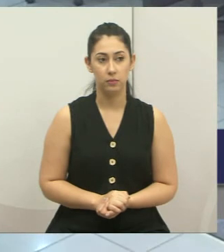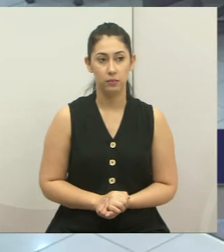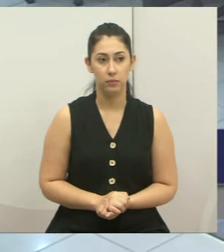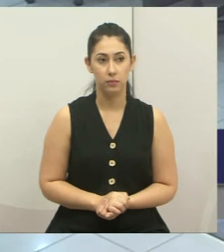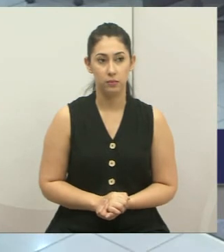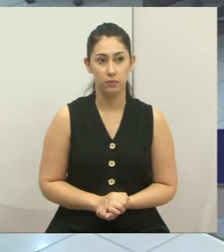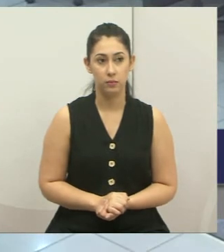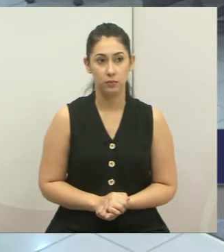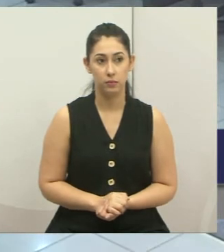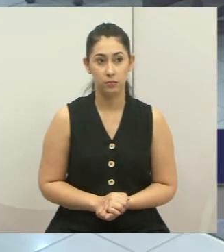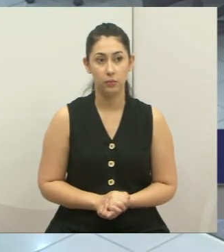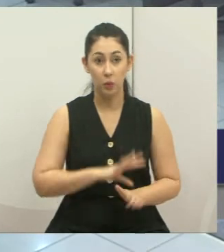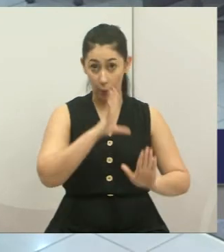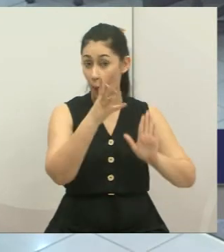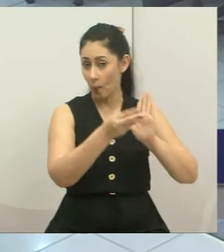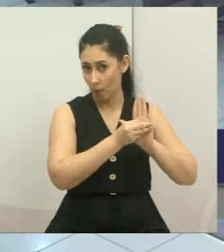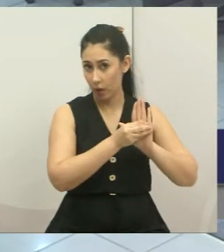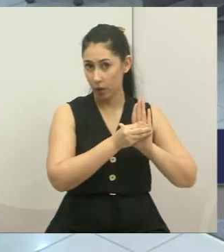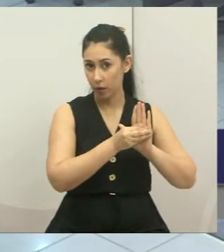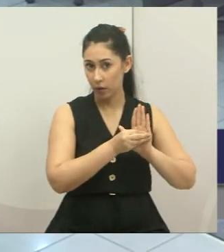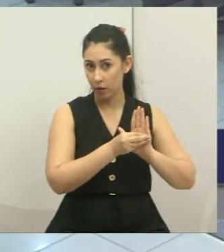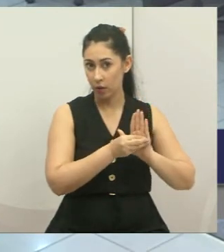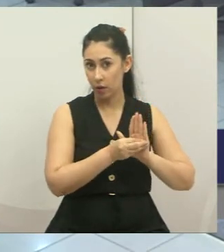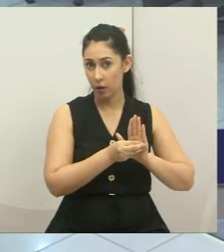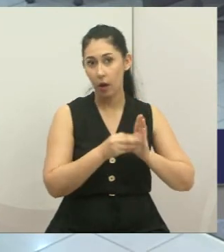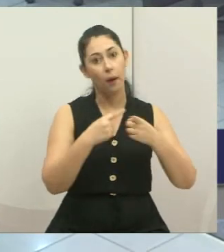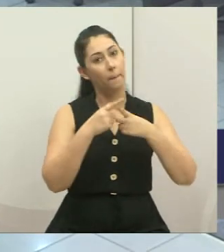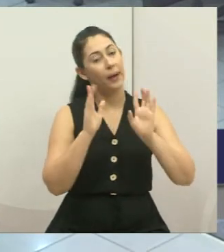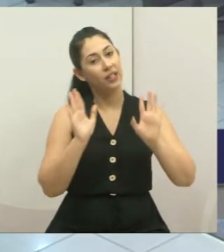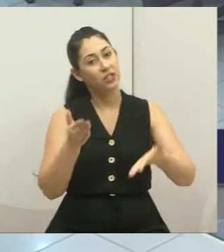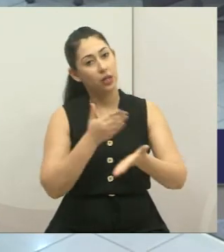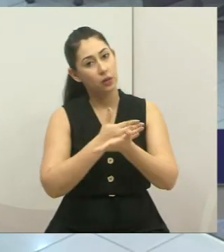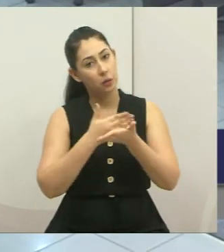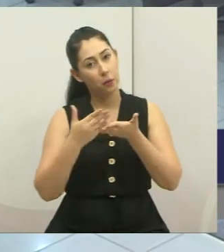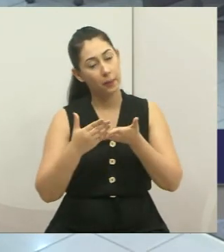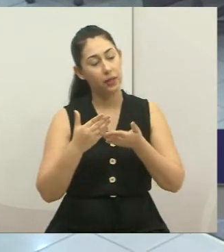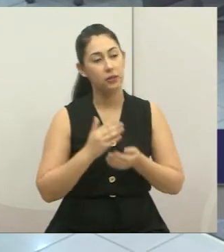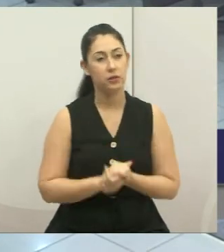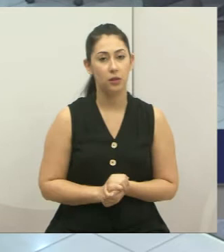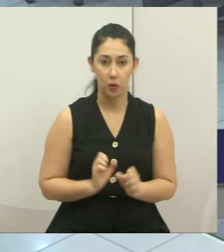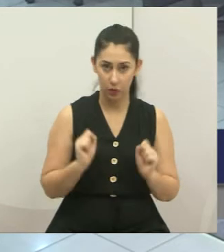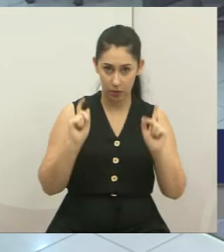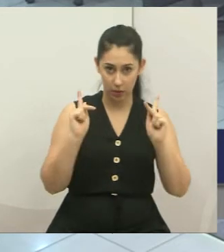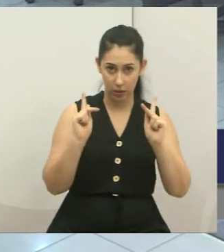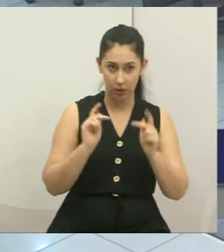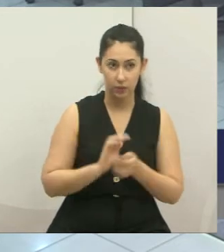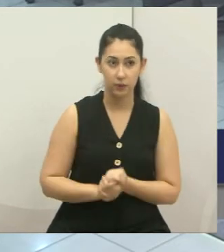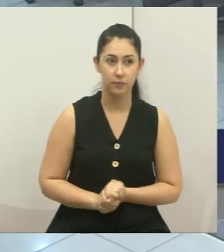Vai entrar no plano, mas a obra com relação à rede de água já inicia dentro desse mês de outubro, ok?